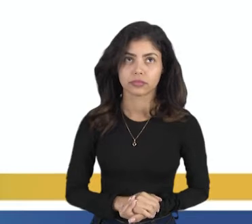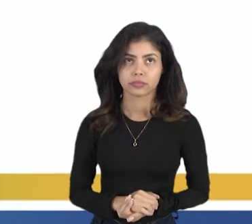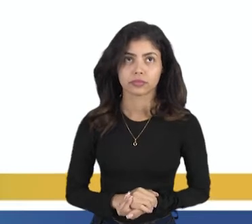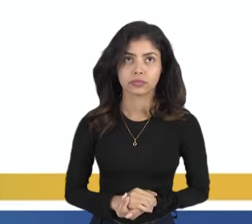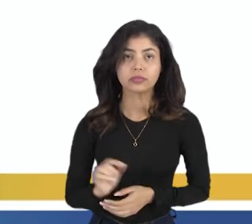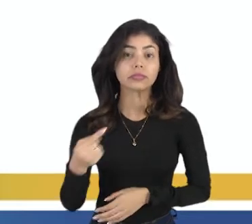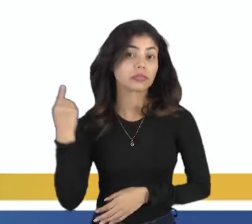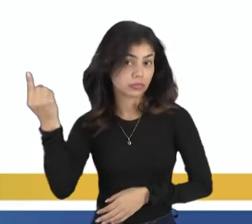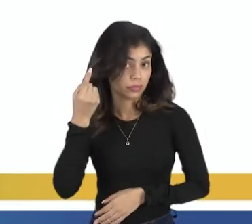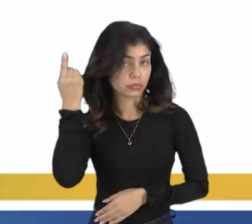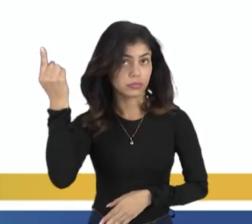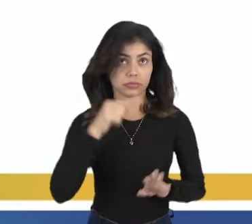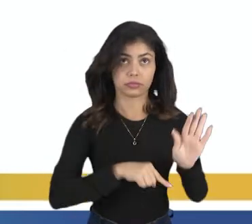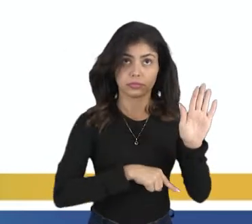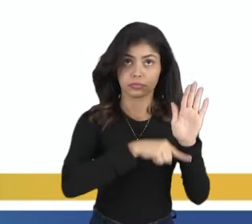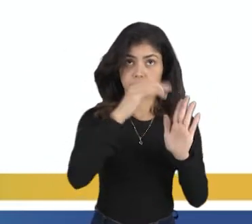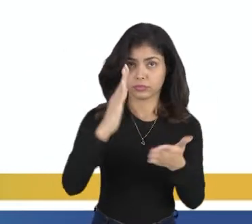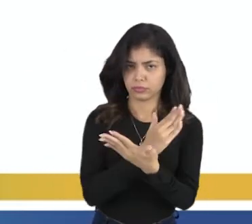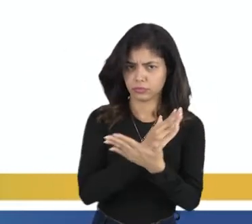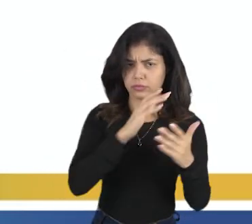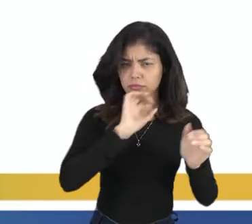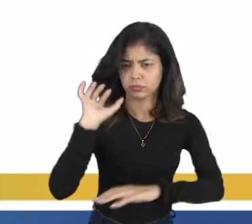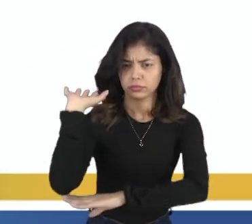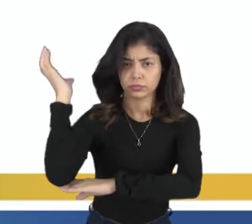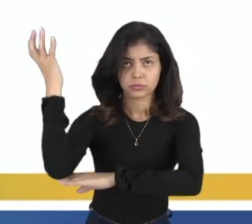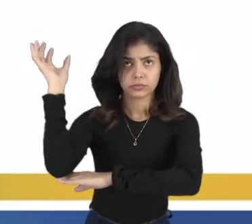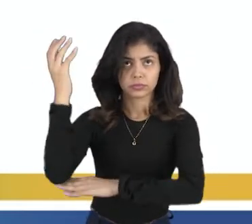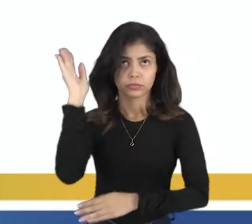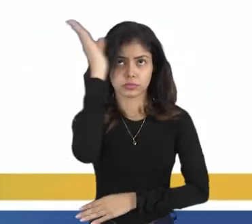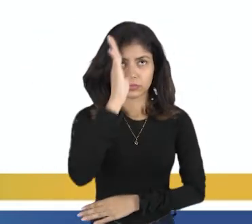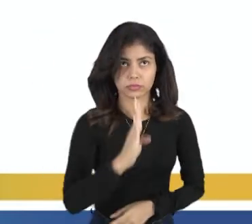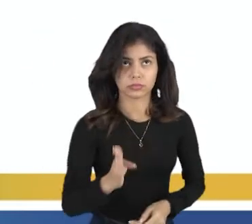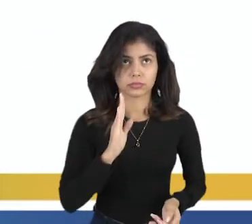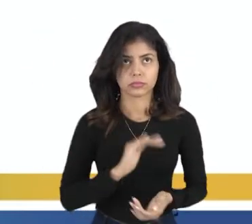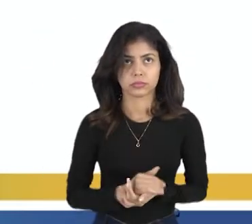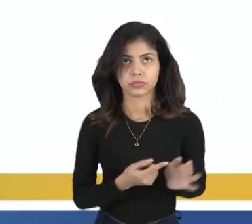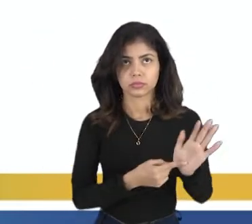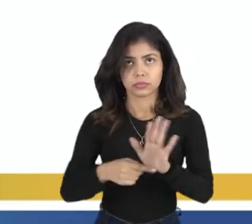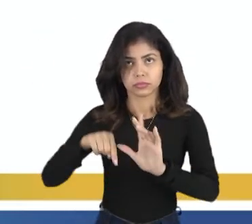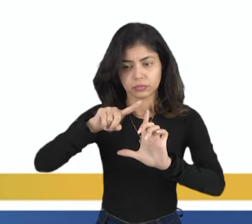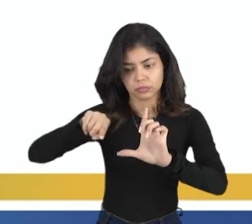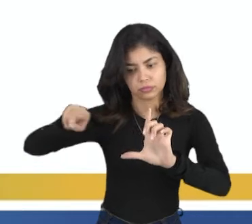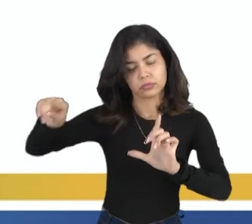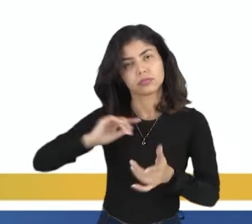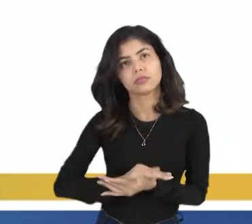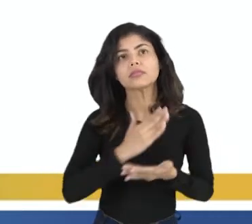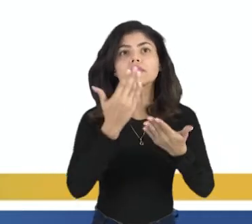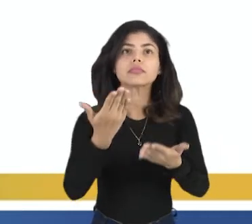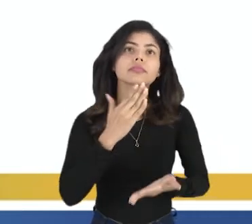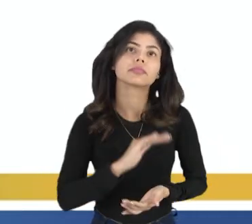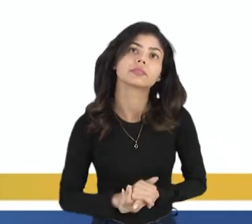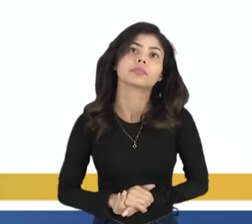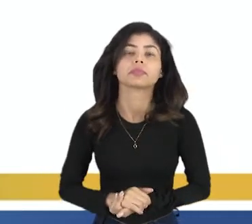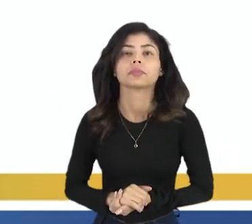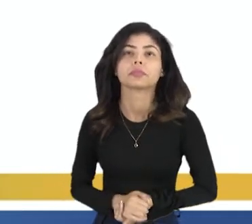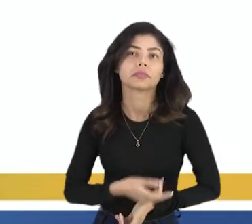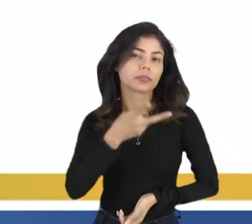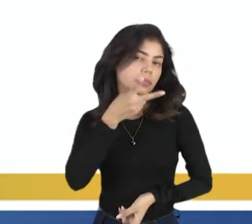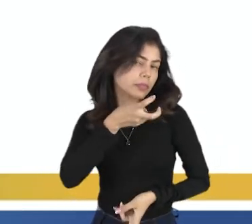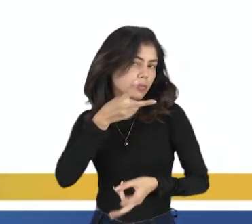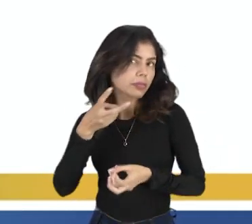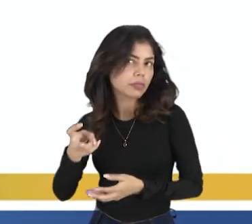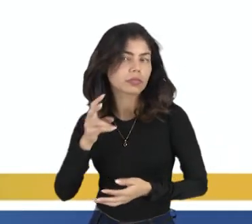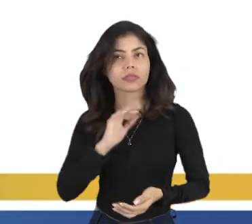3. As alturas médias de algumas árvores brasileiras estão indicadas no gráfico a seguir. Então perceba